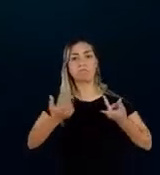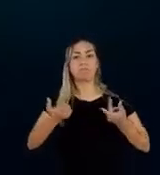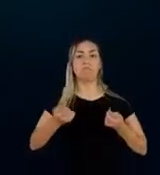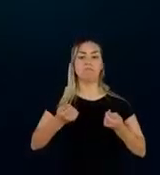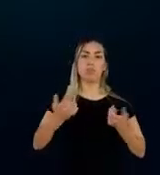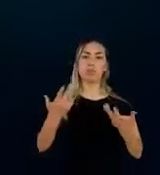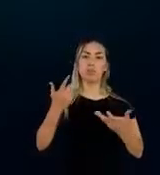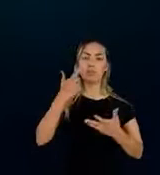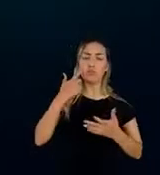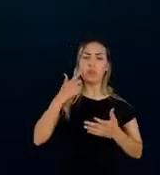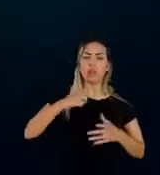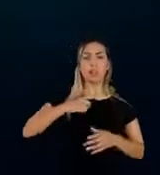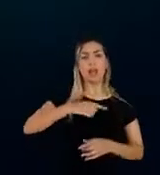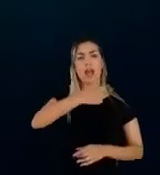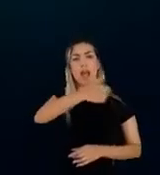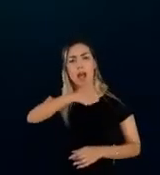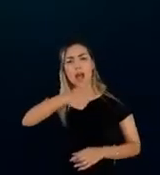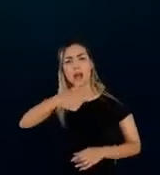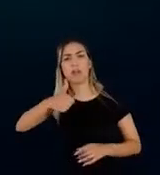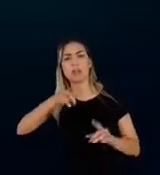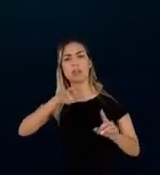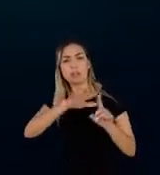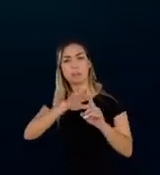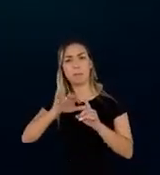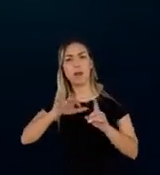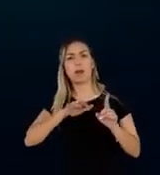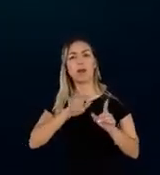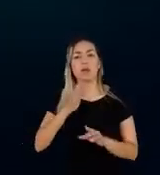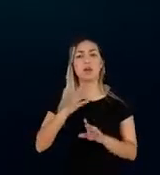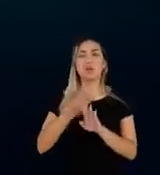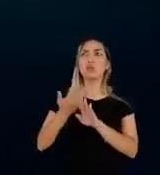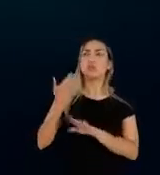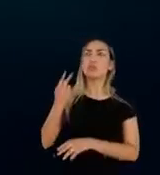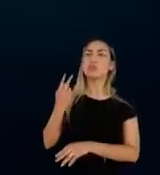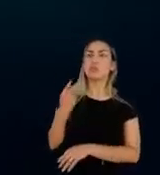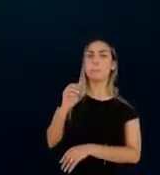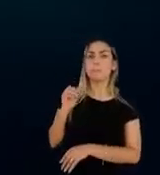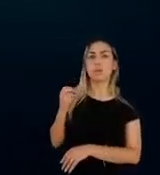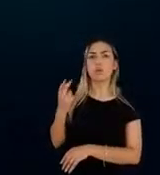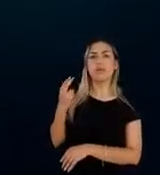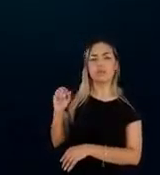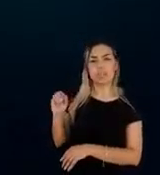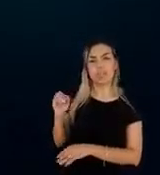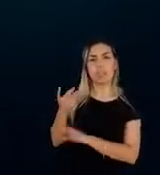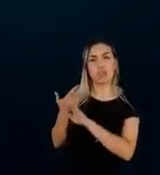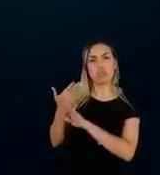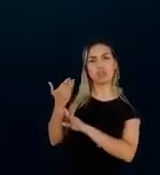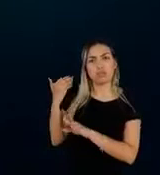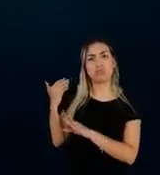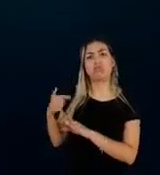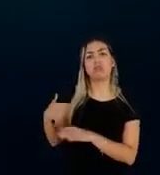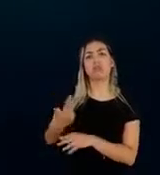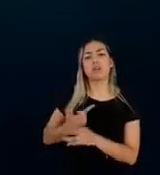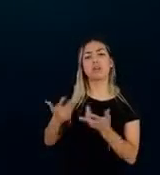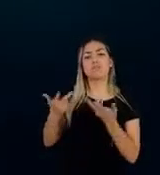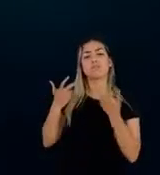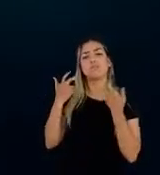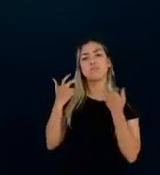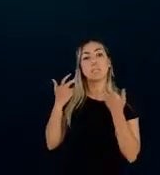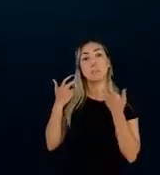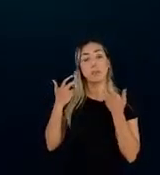impacto de 2 de 2020, identificamos, então,